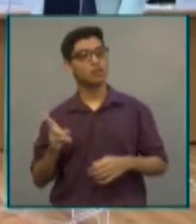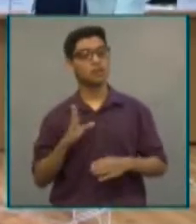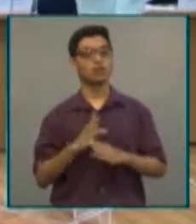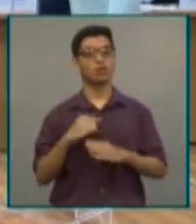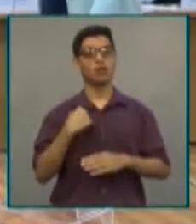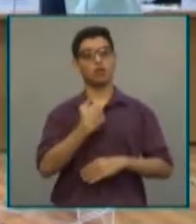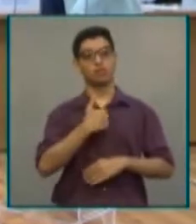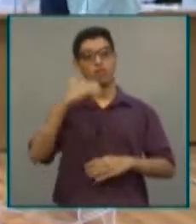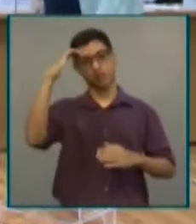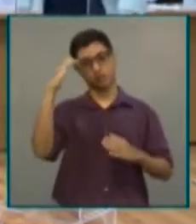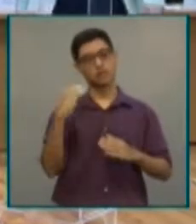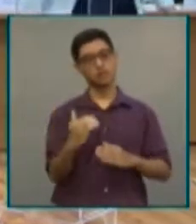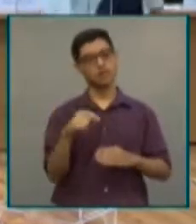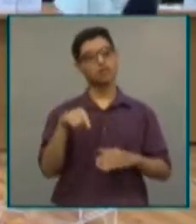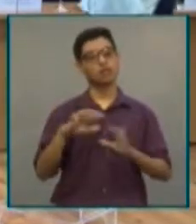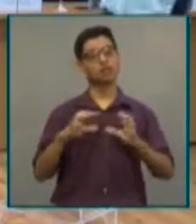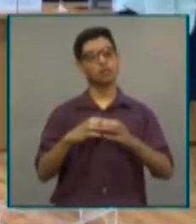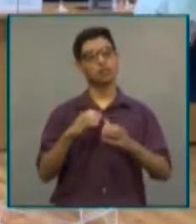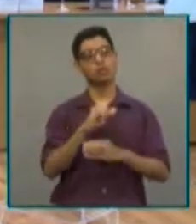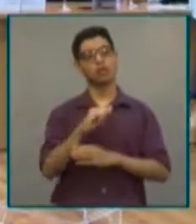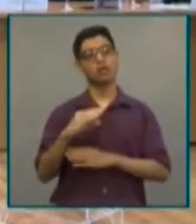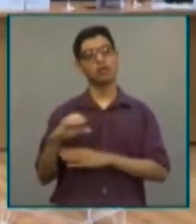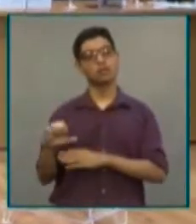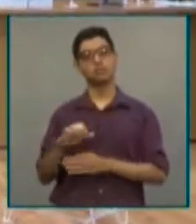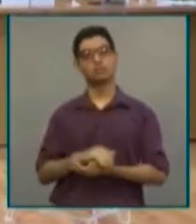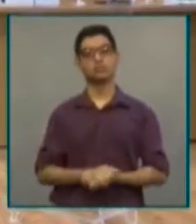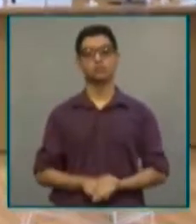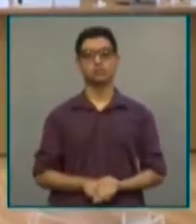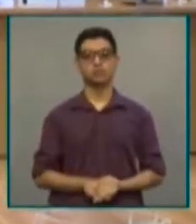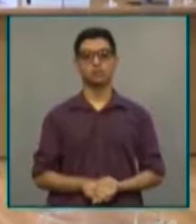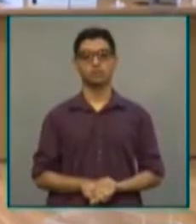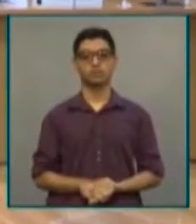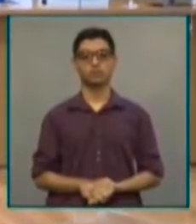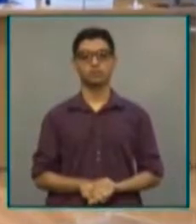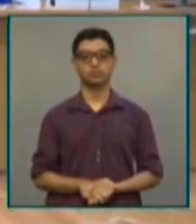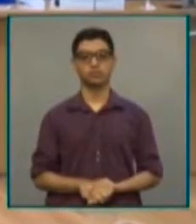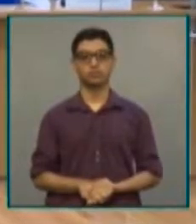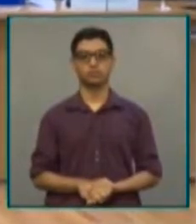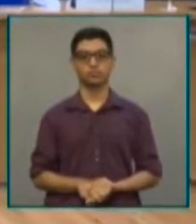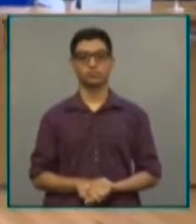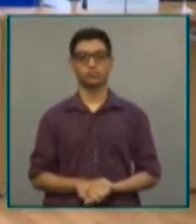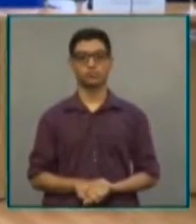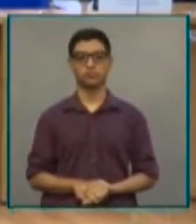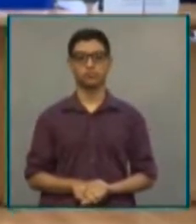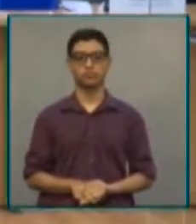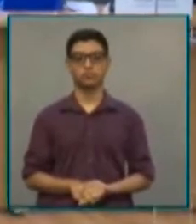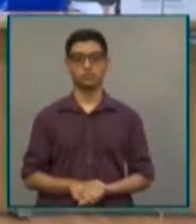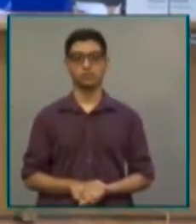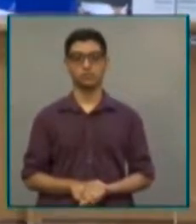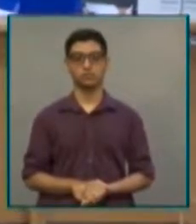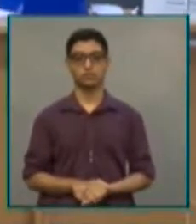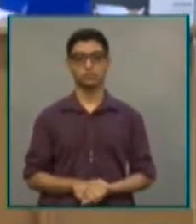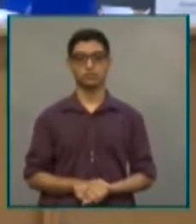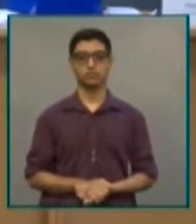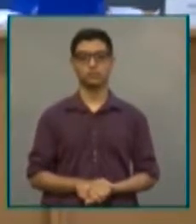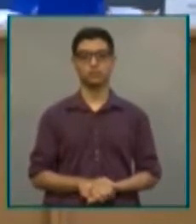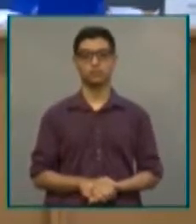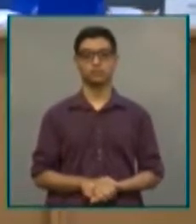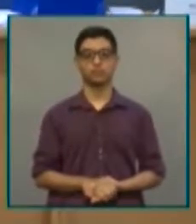pela taxa de assistência. Agora somos os candidatos. Podem retornar.